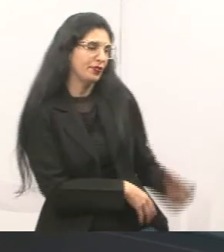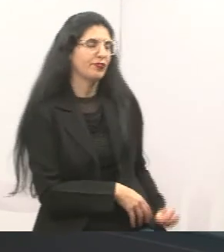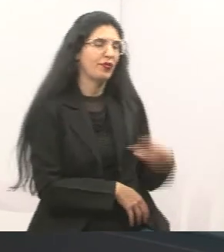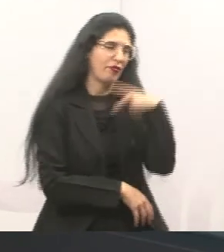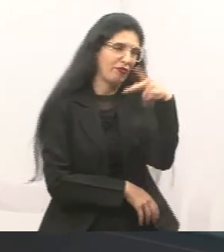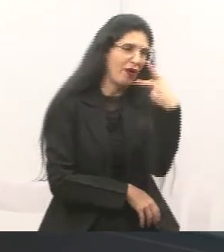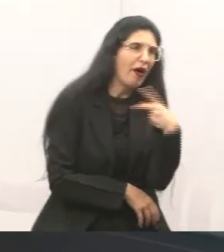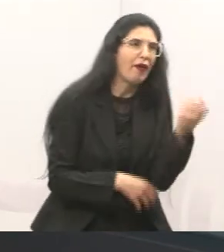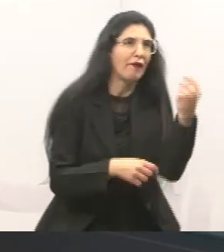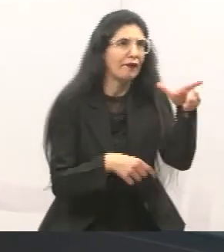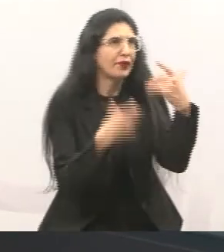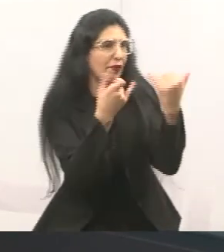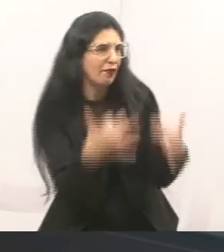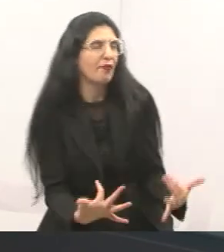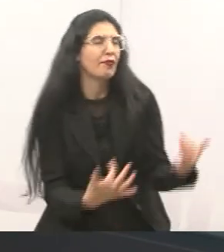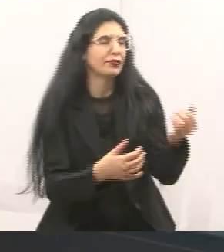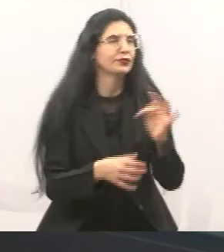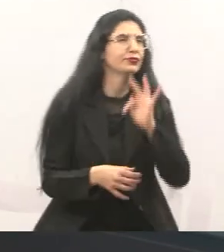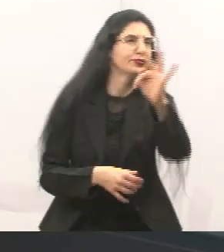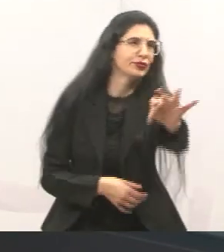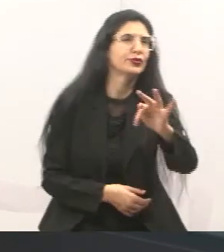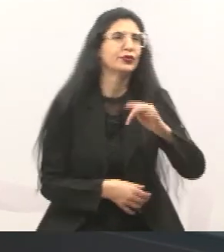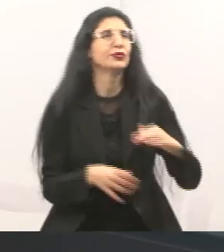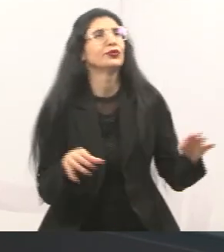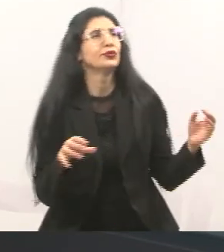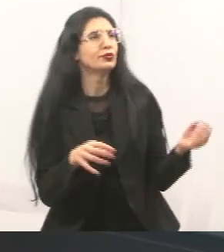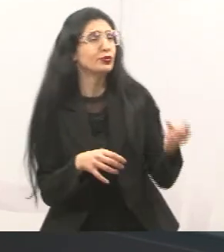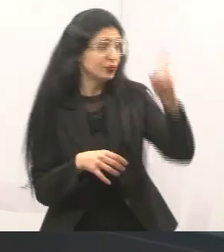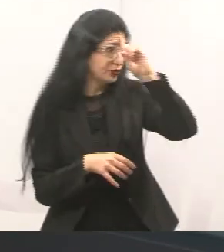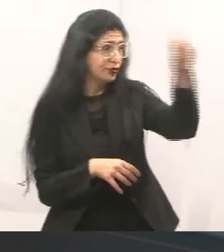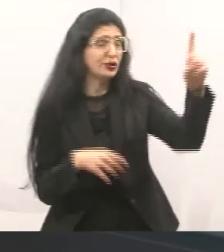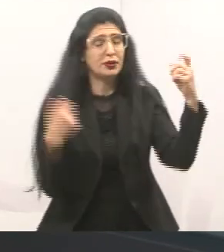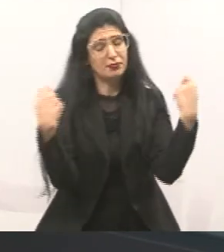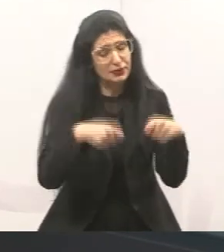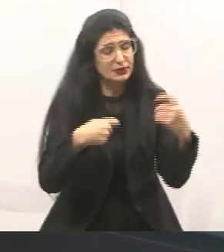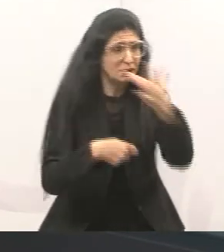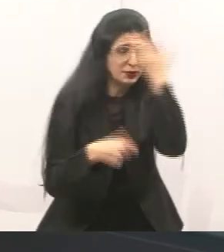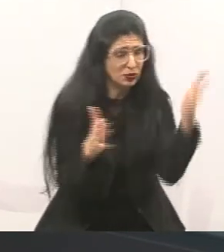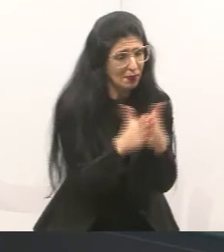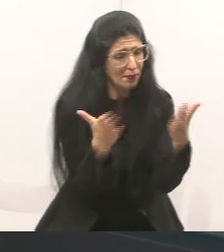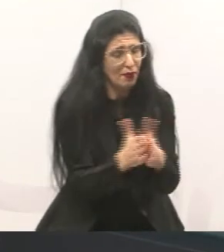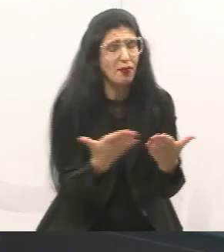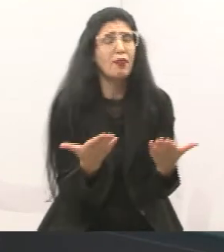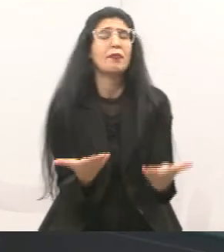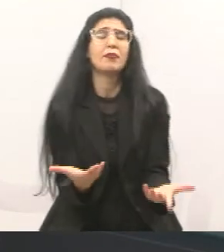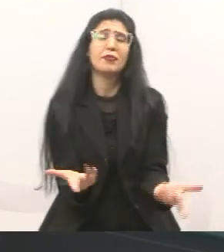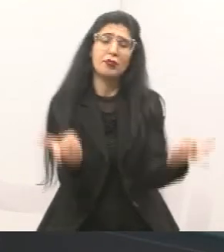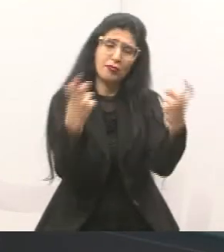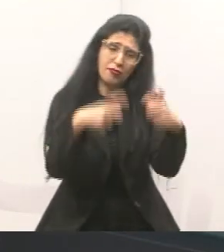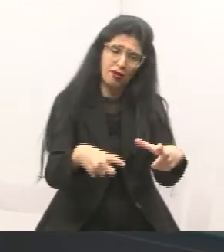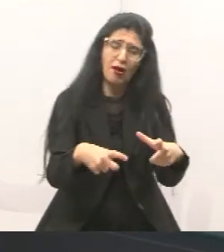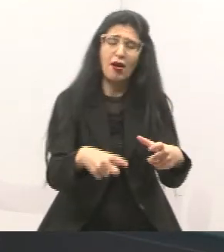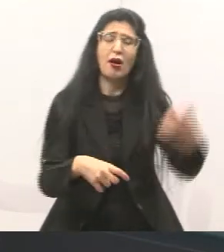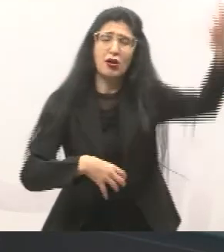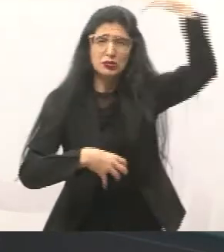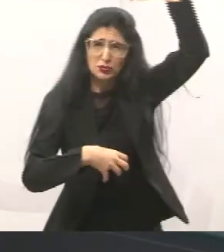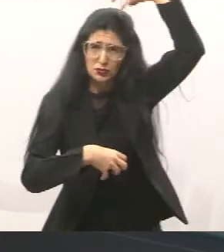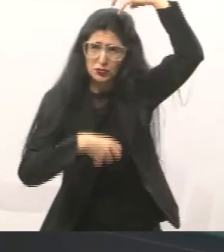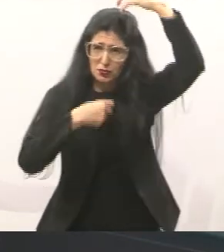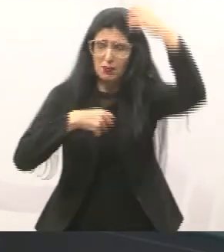instrumento centro-dia, ora fala que a ambulância vai estar um tempo, depois ela vai sair. E não tem nenhuma identificação, até para o